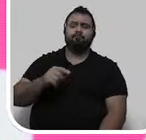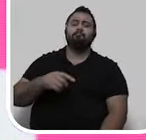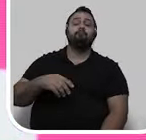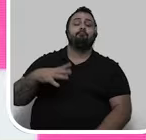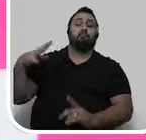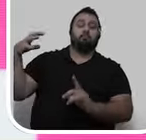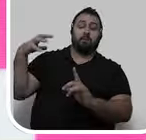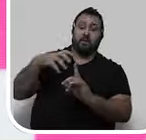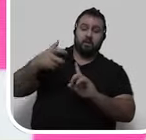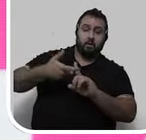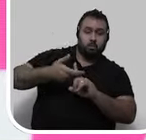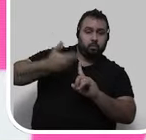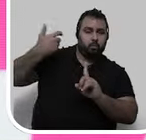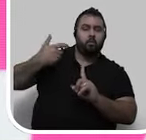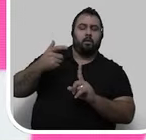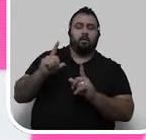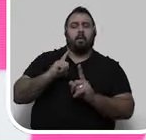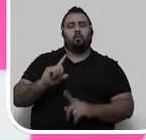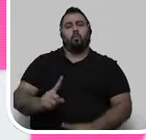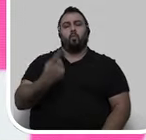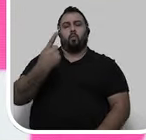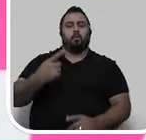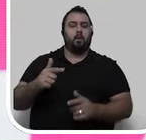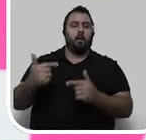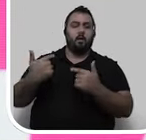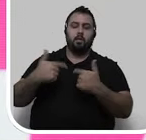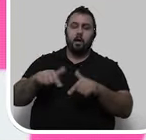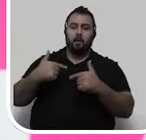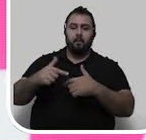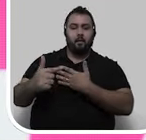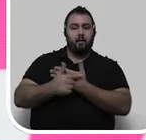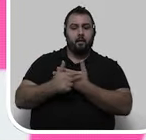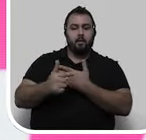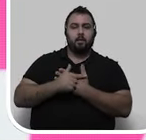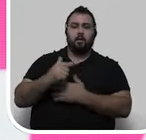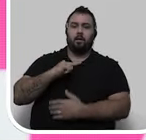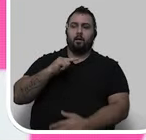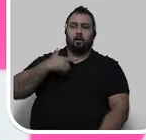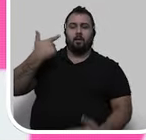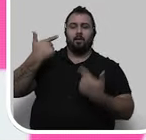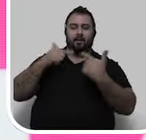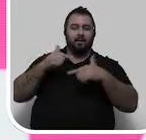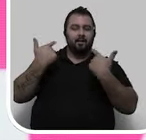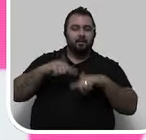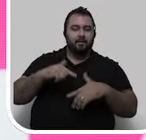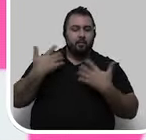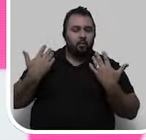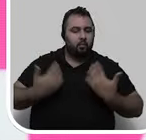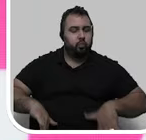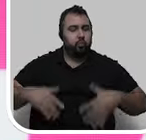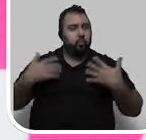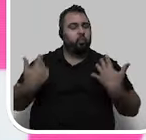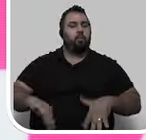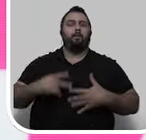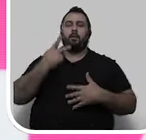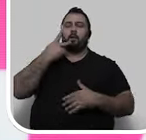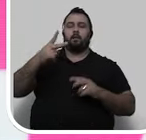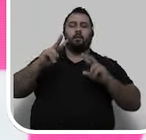descobrir que você tem determinado cargo? Tem gente dando risada demais, falando, eu faço muito reaproveitamento de senha, né?